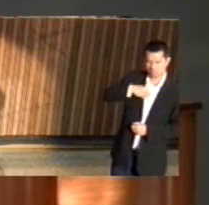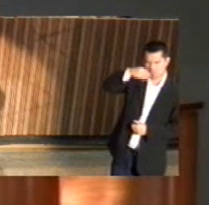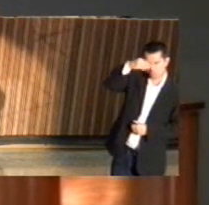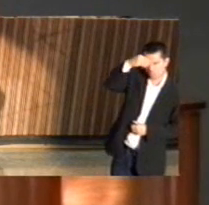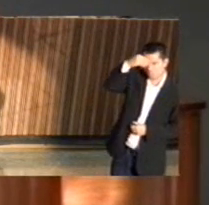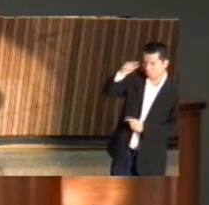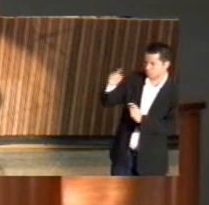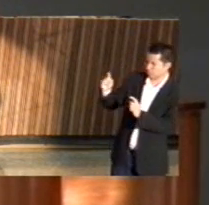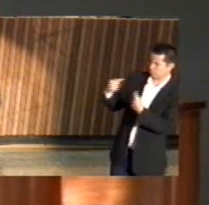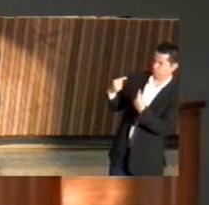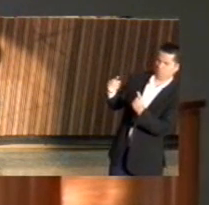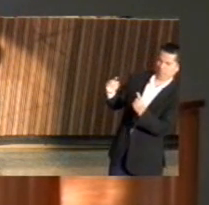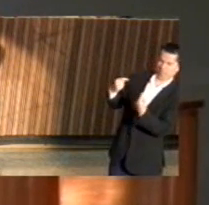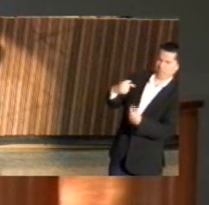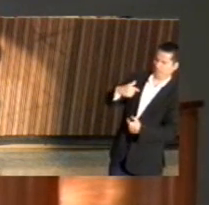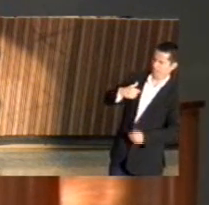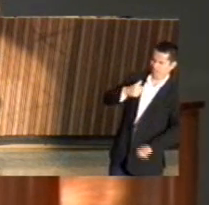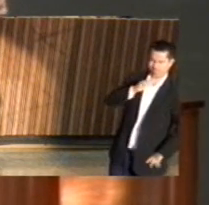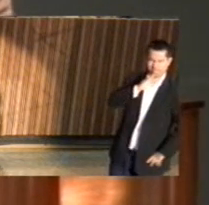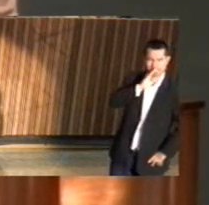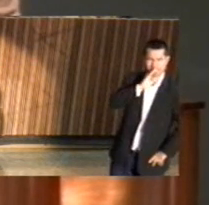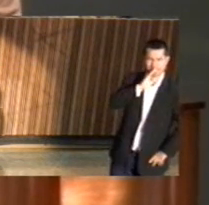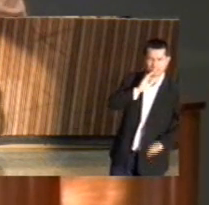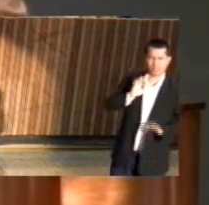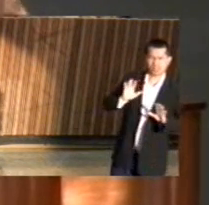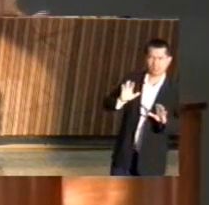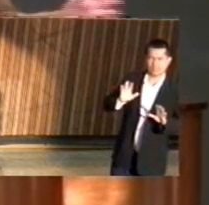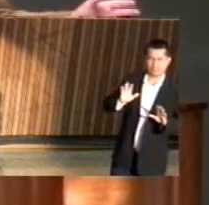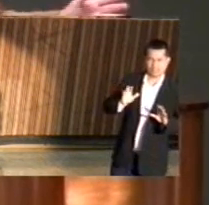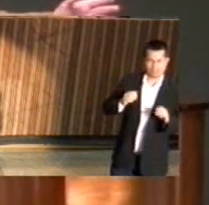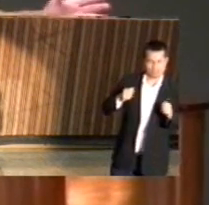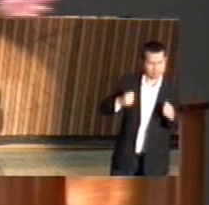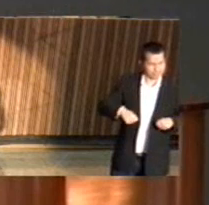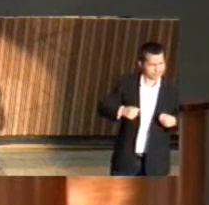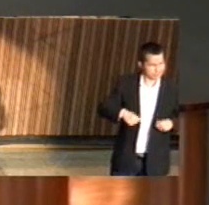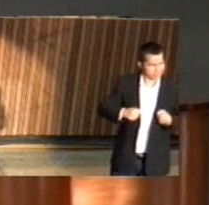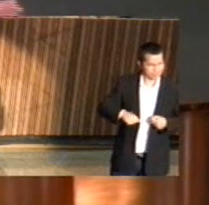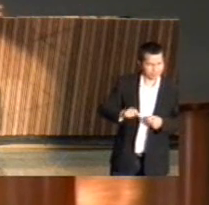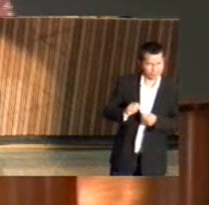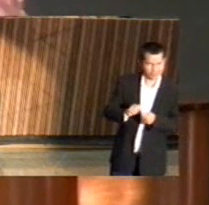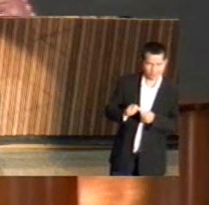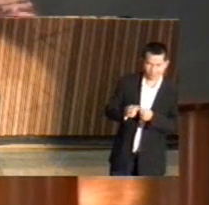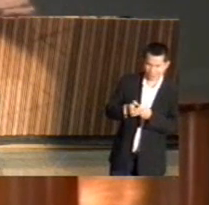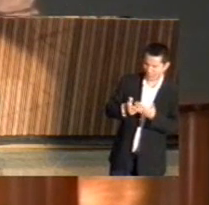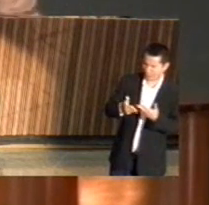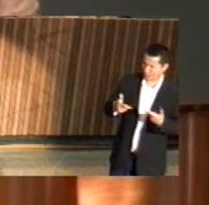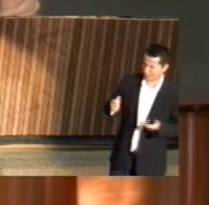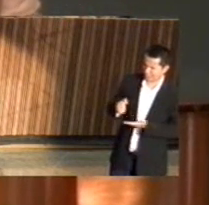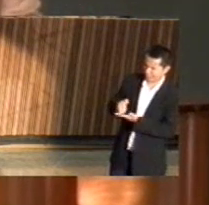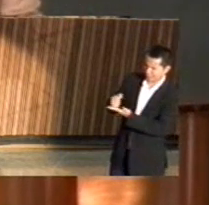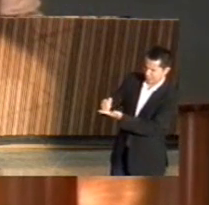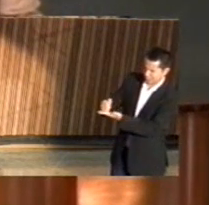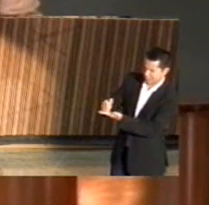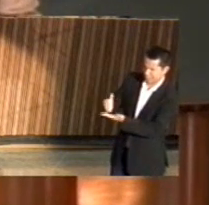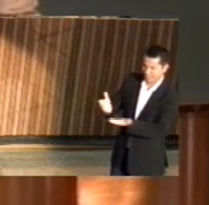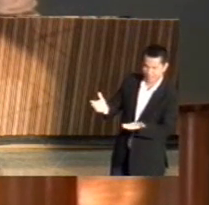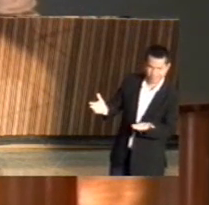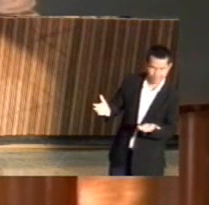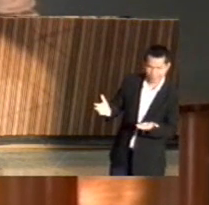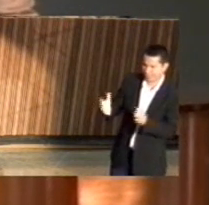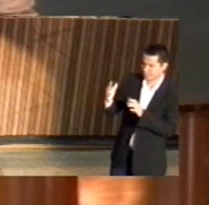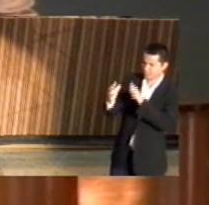dessa situação? Na verdade, à luz do que a gente está estudando aqui no capítulo 13